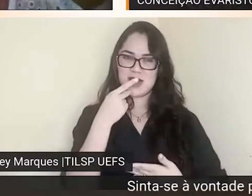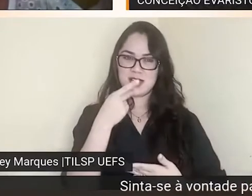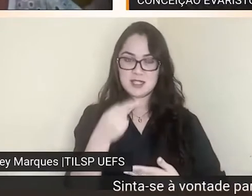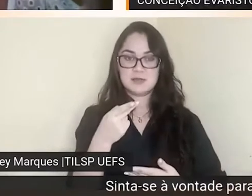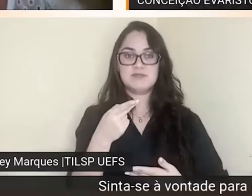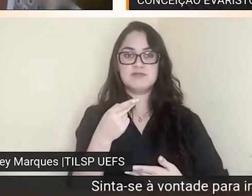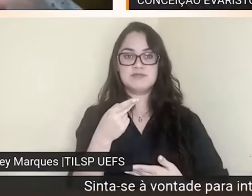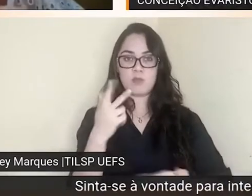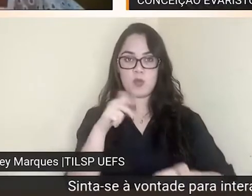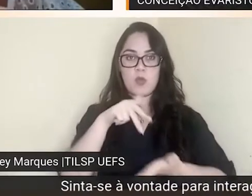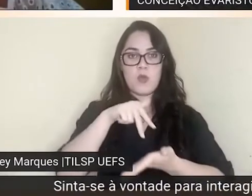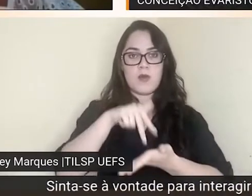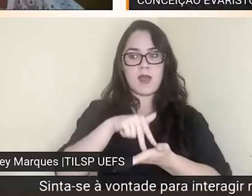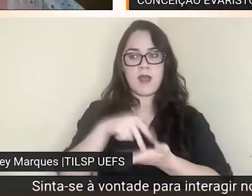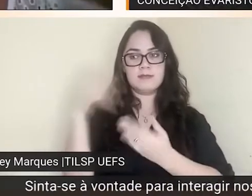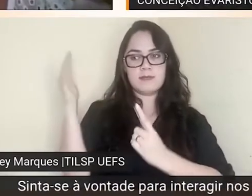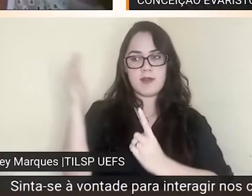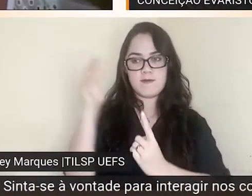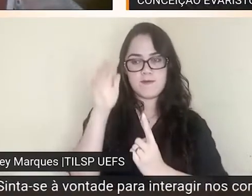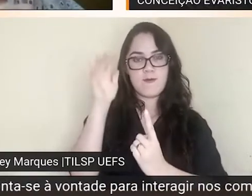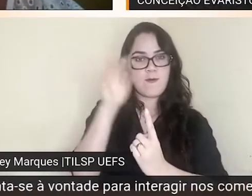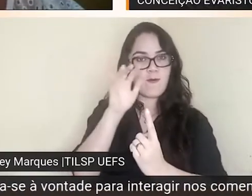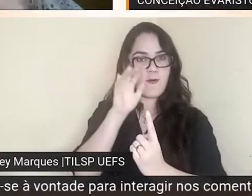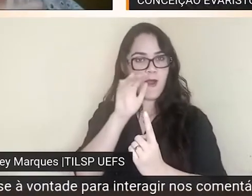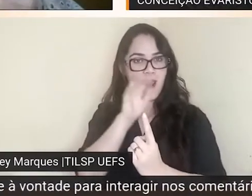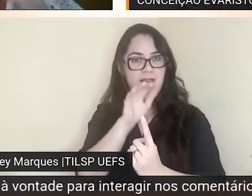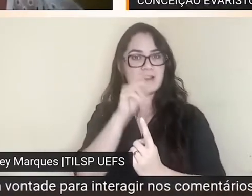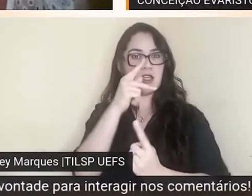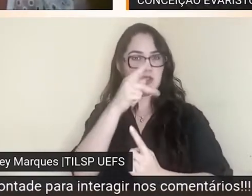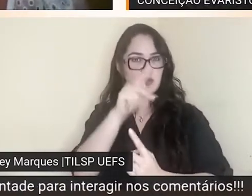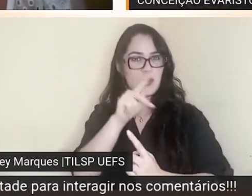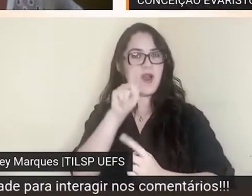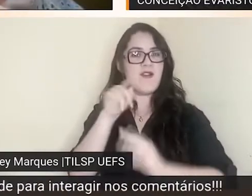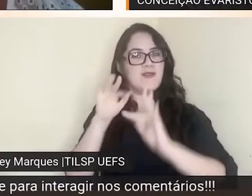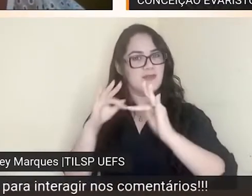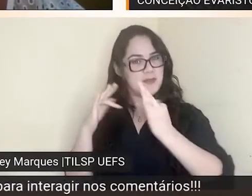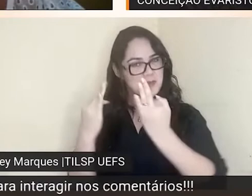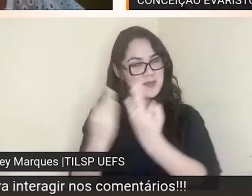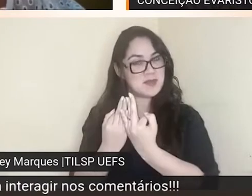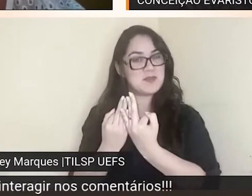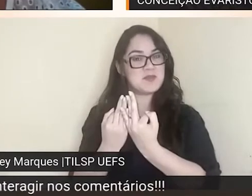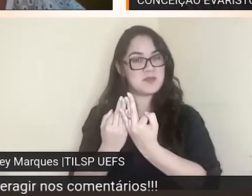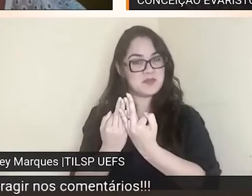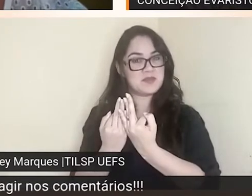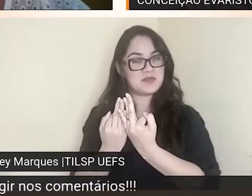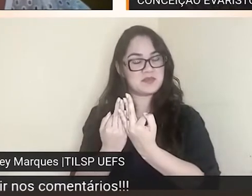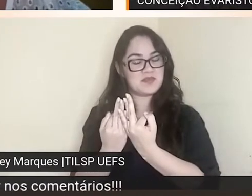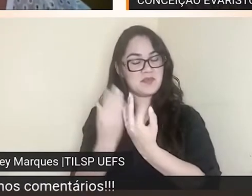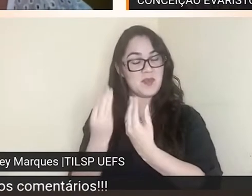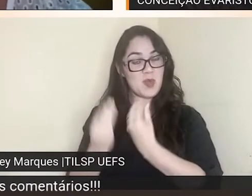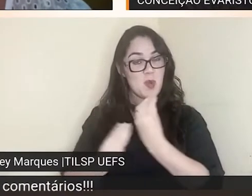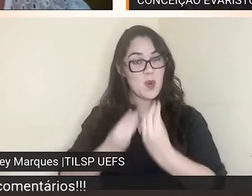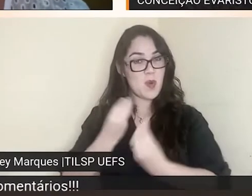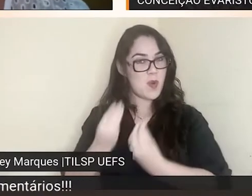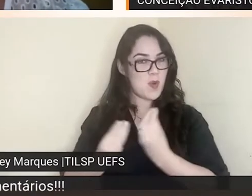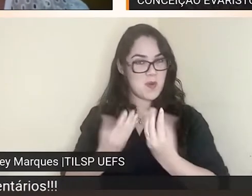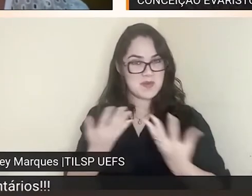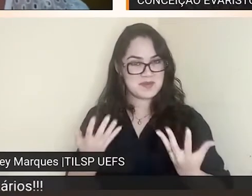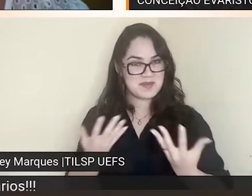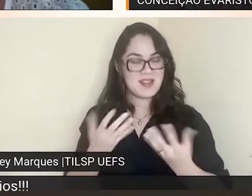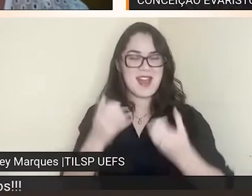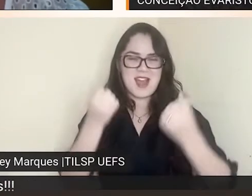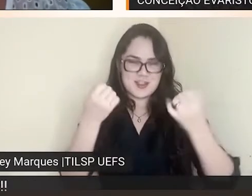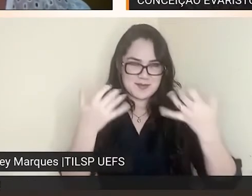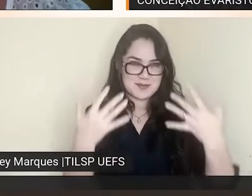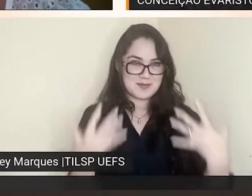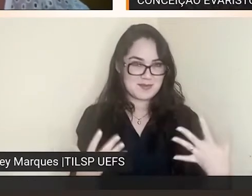suas influências, né? A influência da tua família, né? Como essas influências também, elas chegam até você. Eu queria que você falasse um